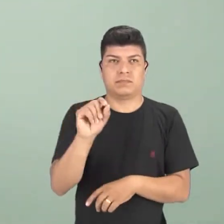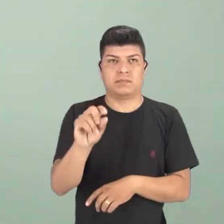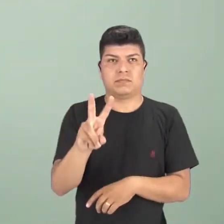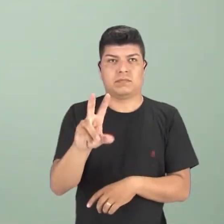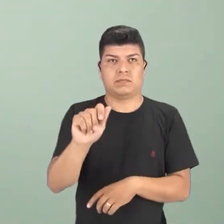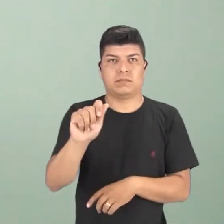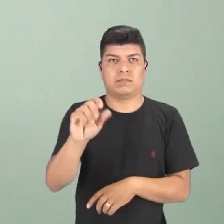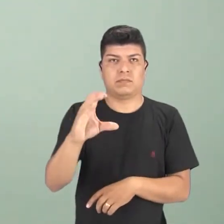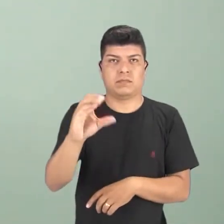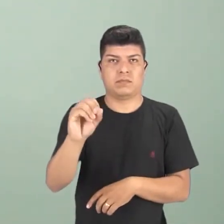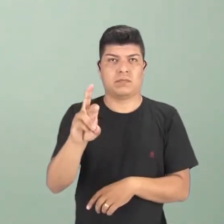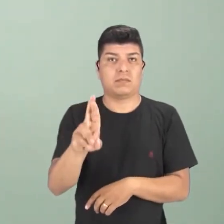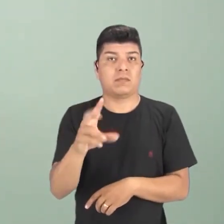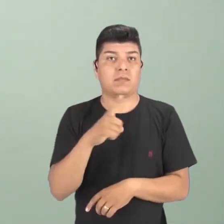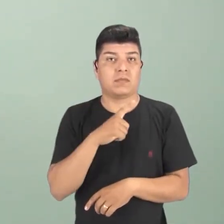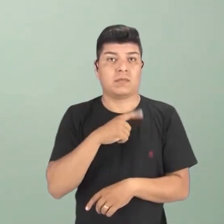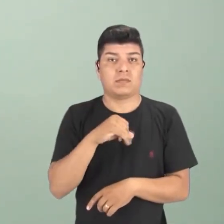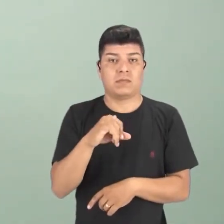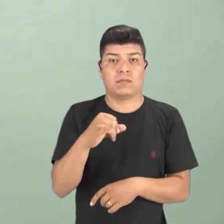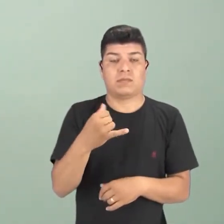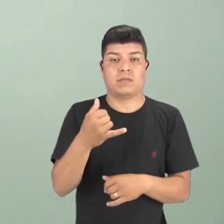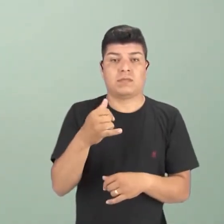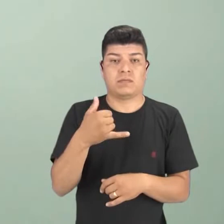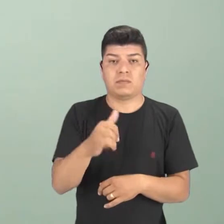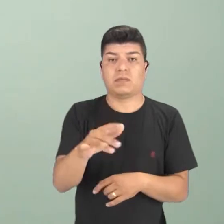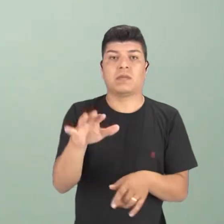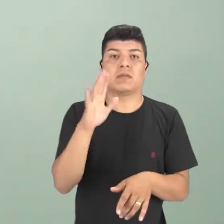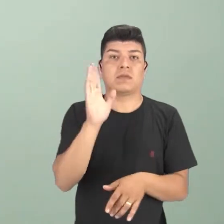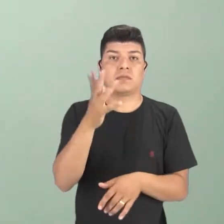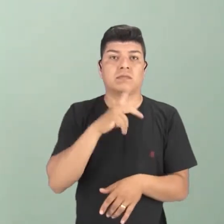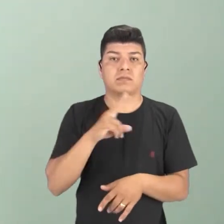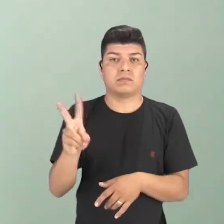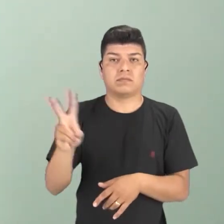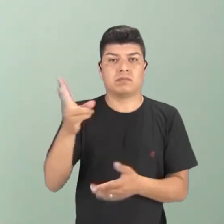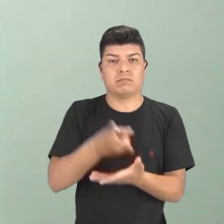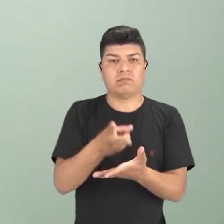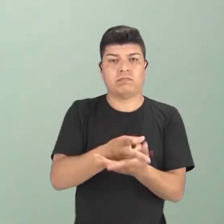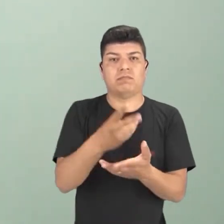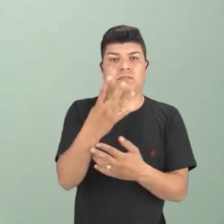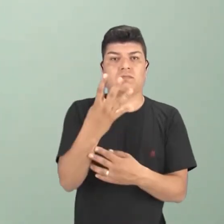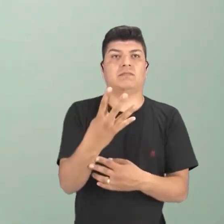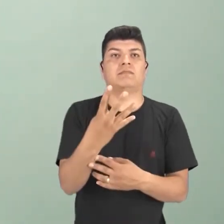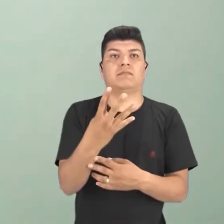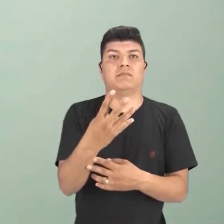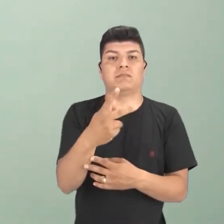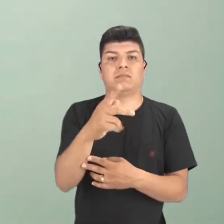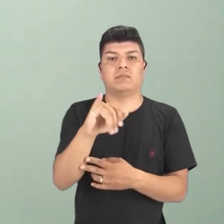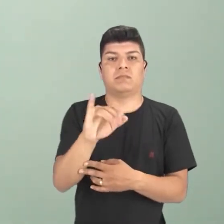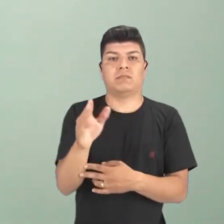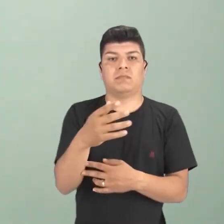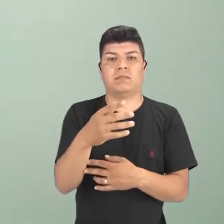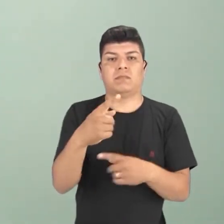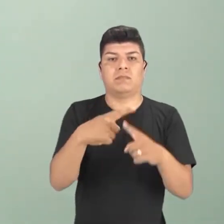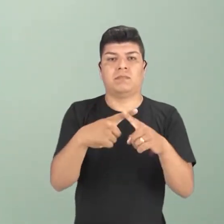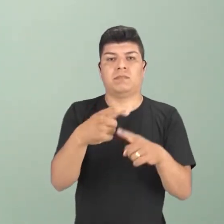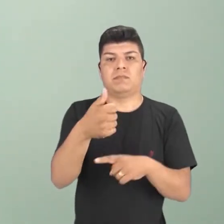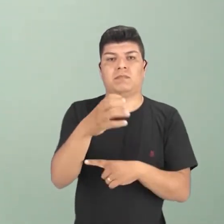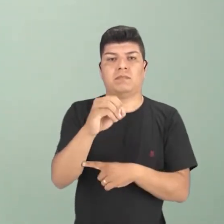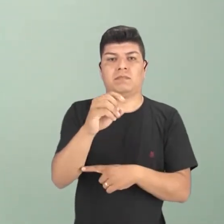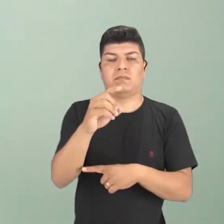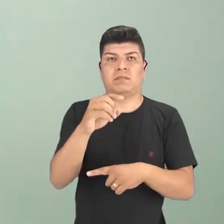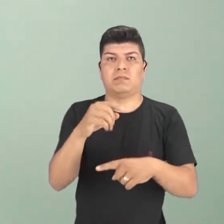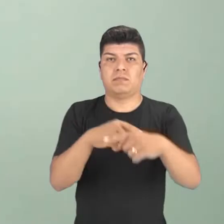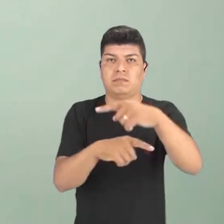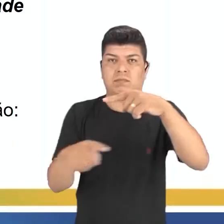seja, se é percorrido no vácuo, já tem um valor, esse valor constante de 4π vezes 10 elevado a menos